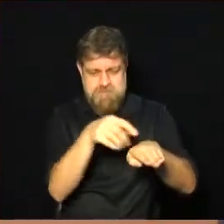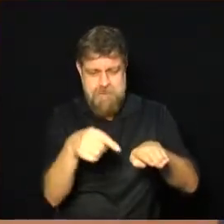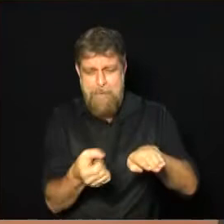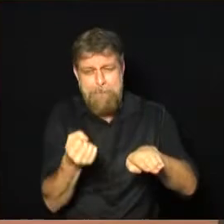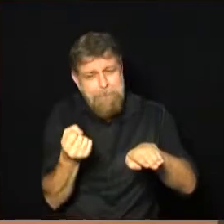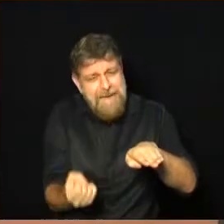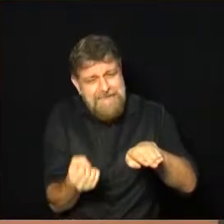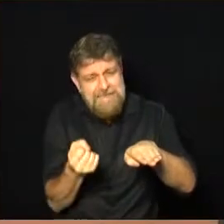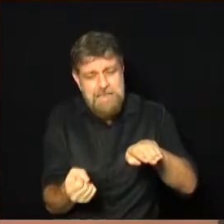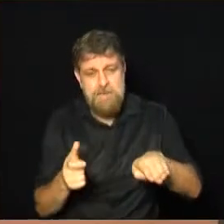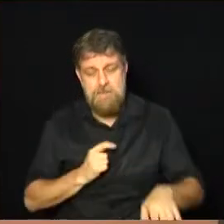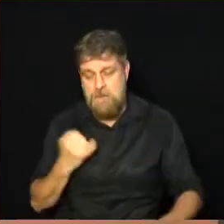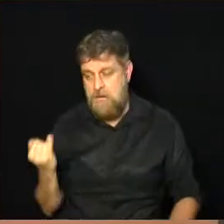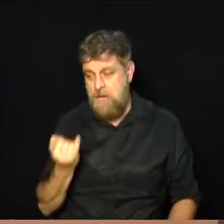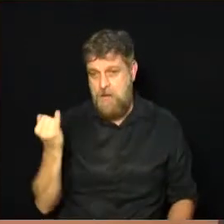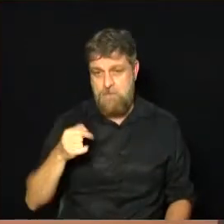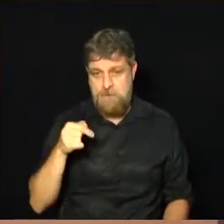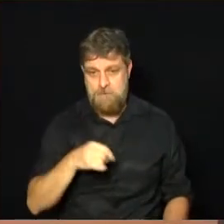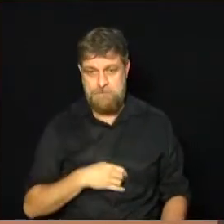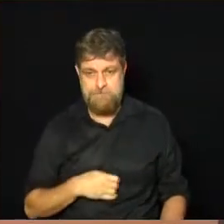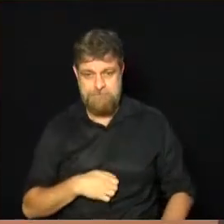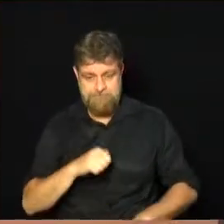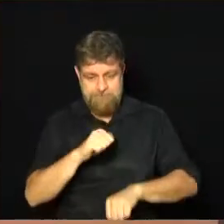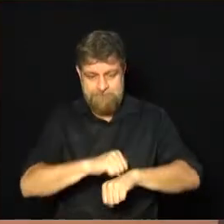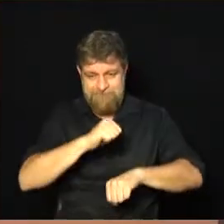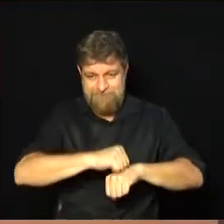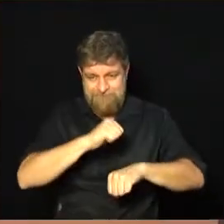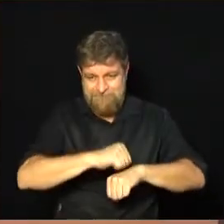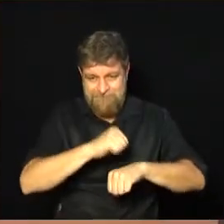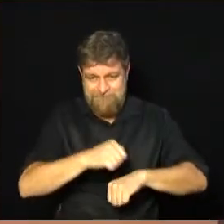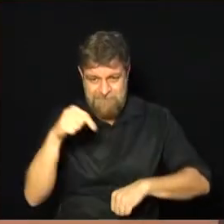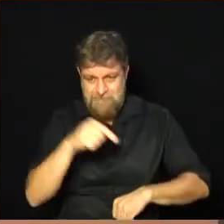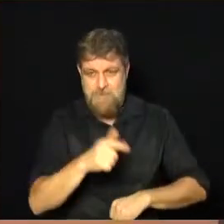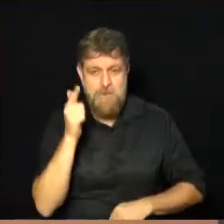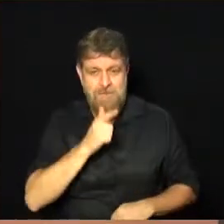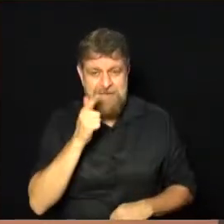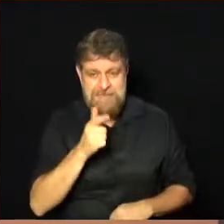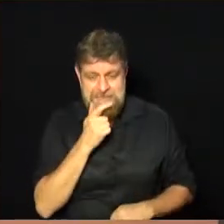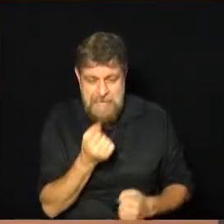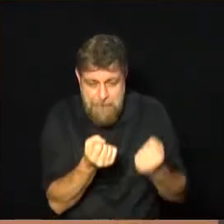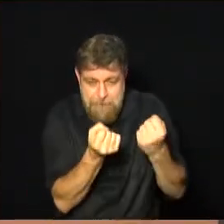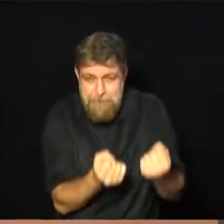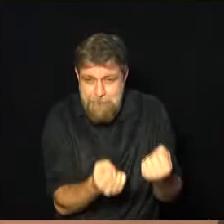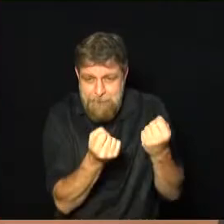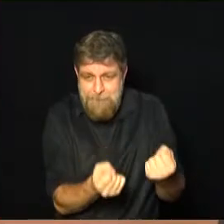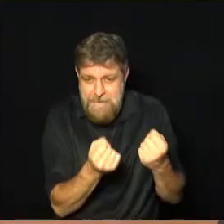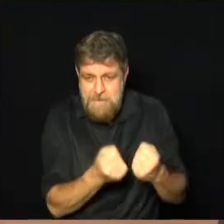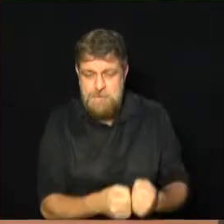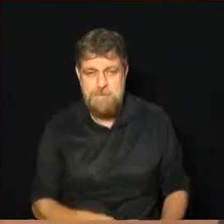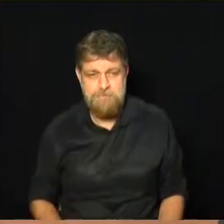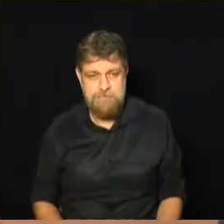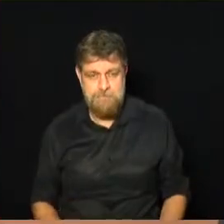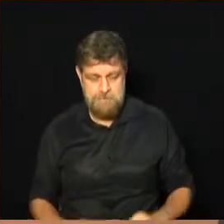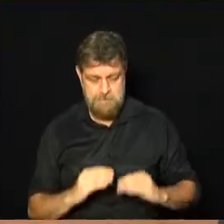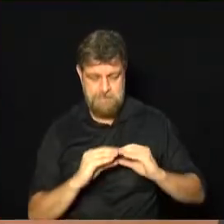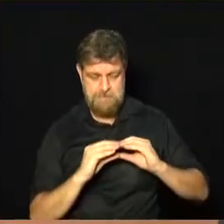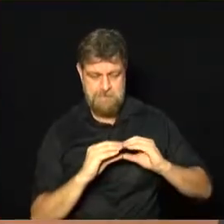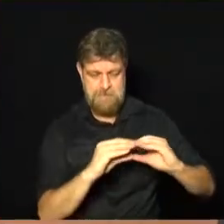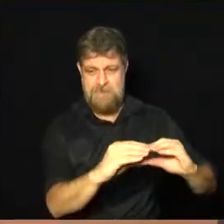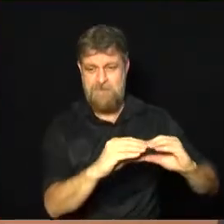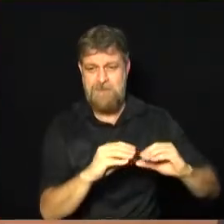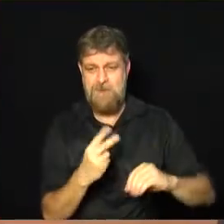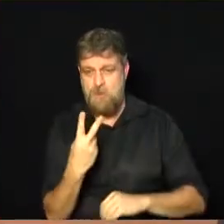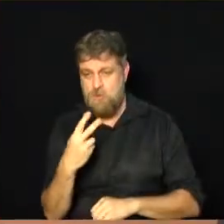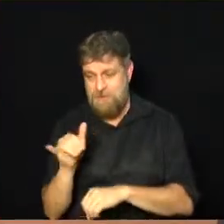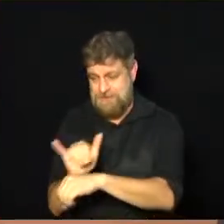muito importante que o corredor tenha uma grande capacidade de sustentação de peso. E aí você tem 2 maneiras de